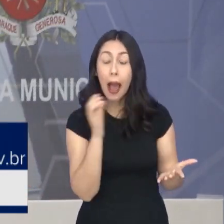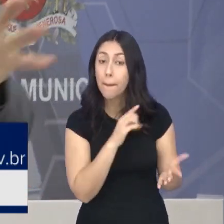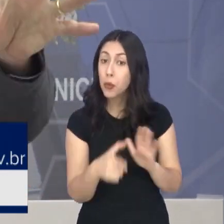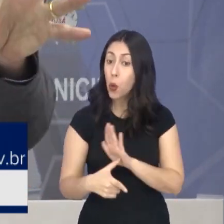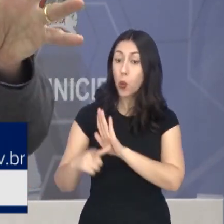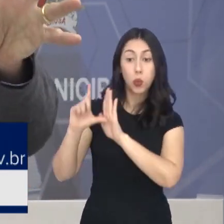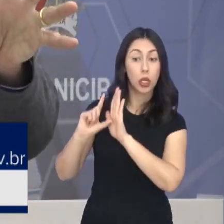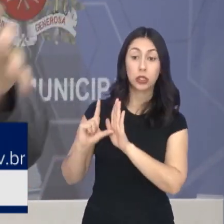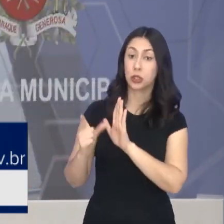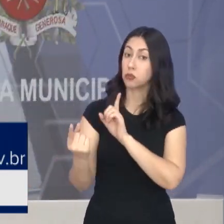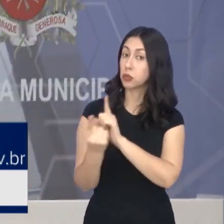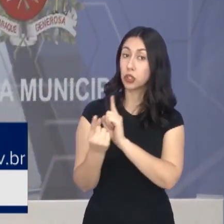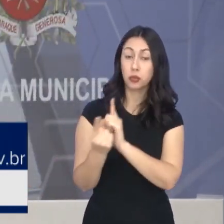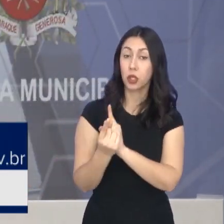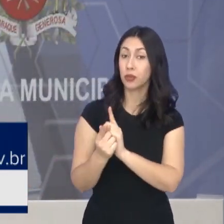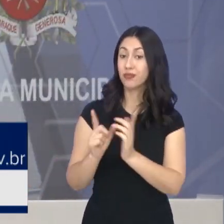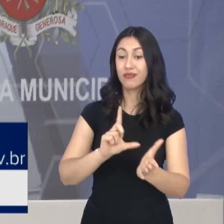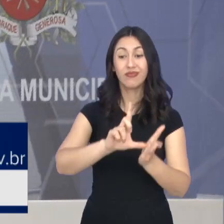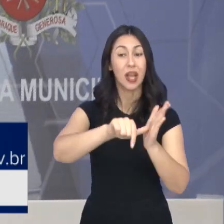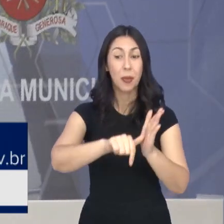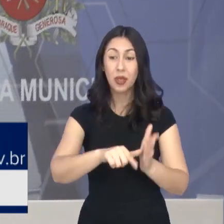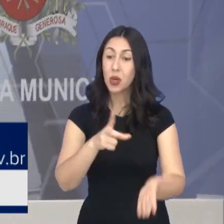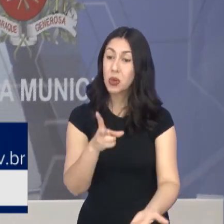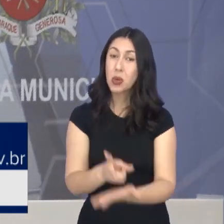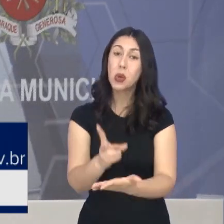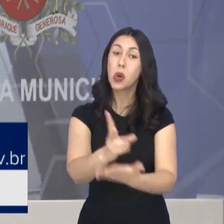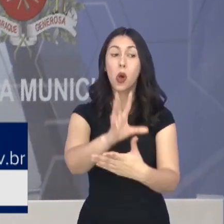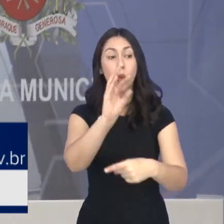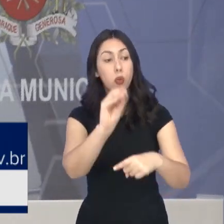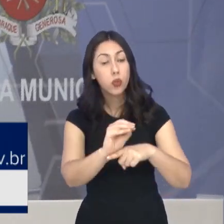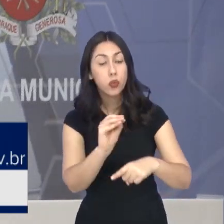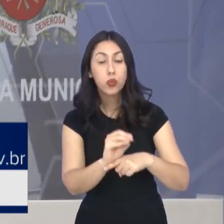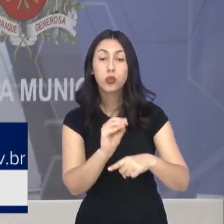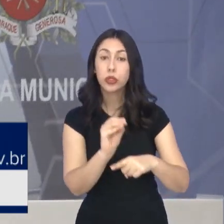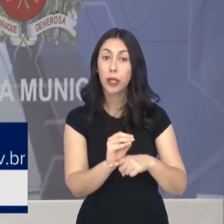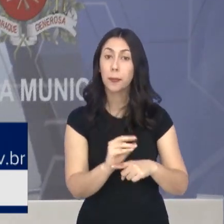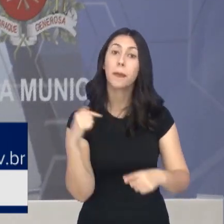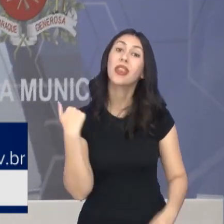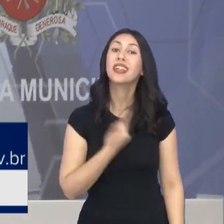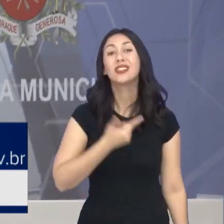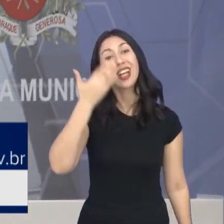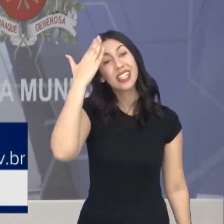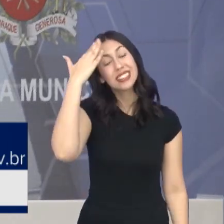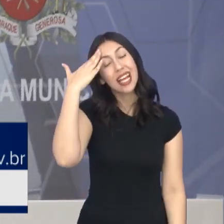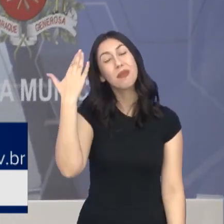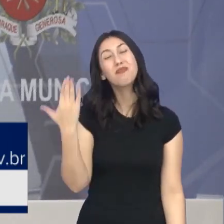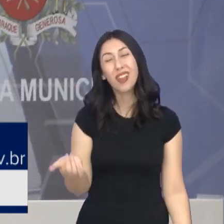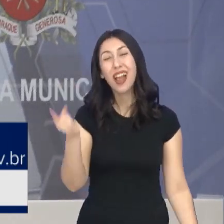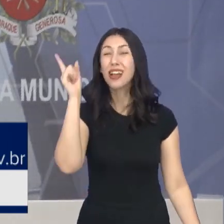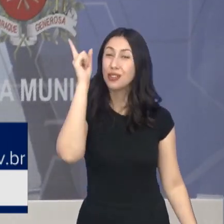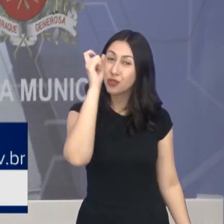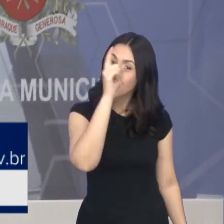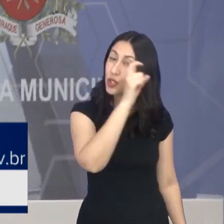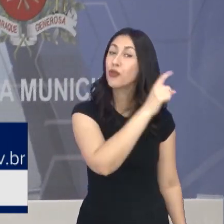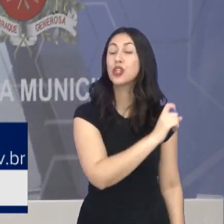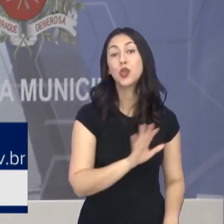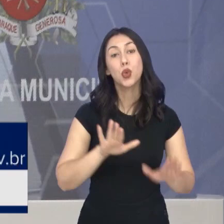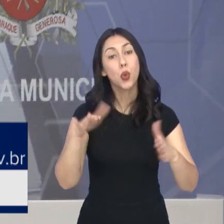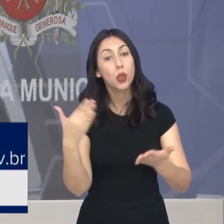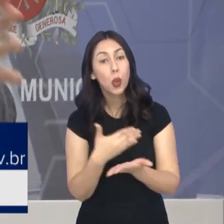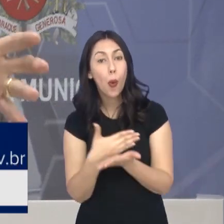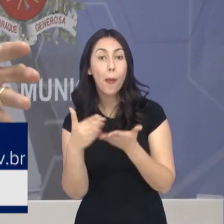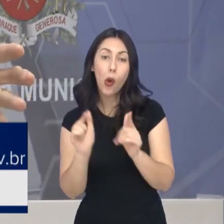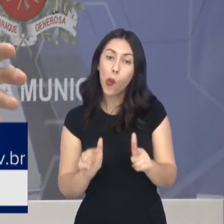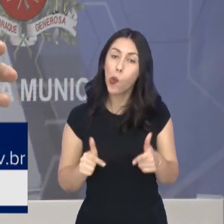melhor. E chegar em uma certa idade, também continuar esse atendimento. A gente sabe que não é fácil, né? Desde que a gente entrou com políticas